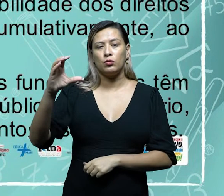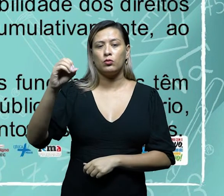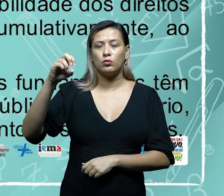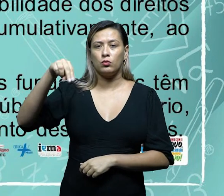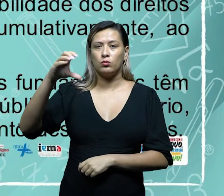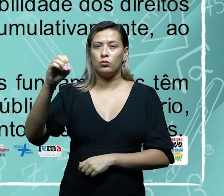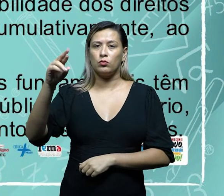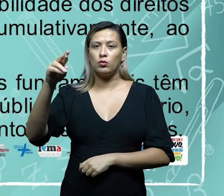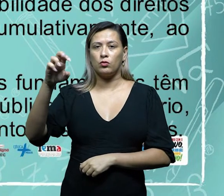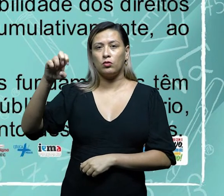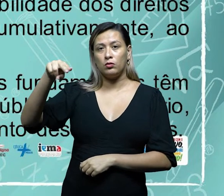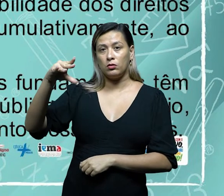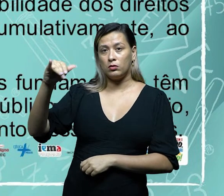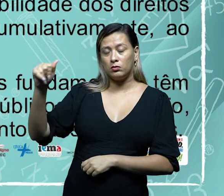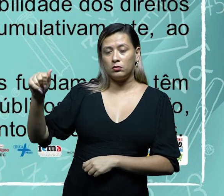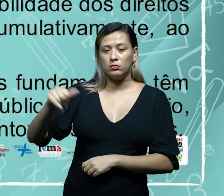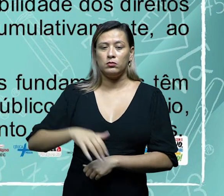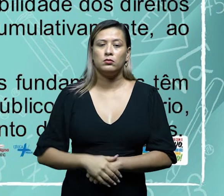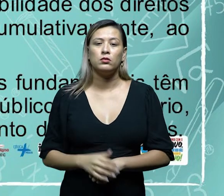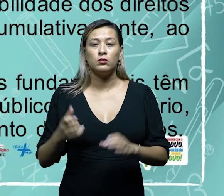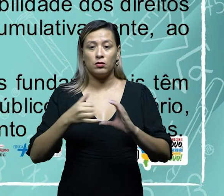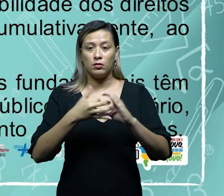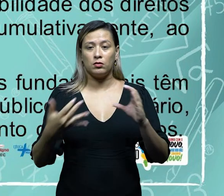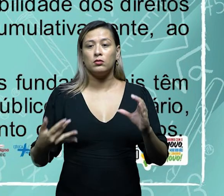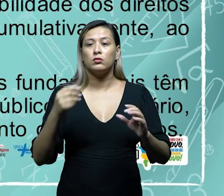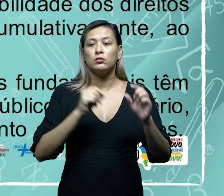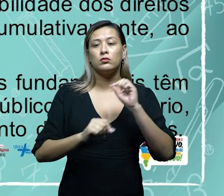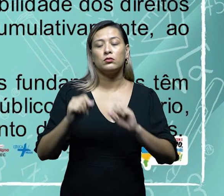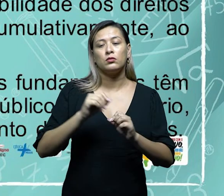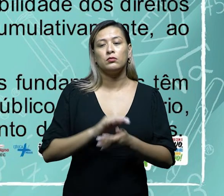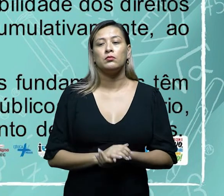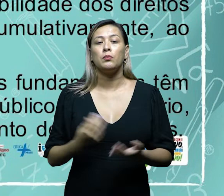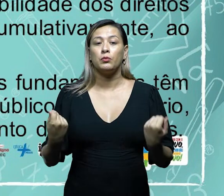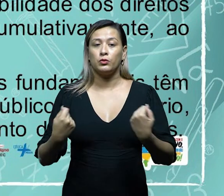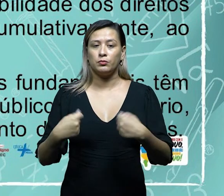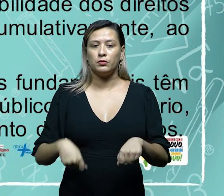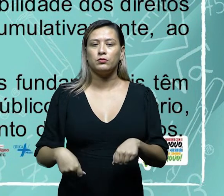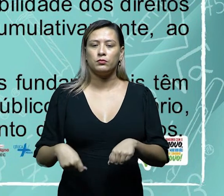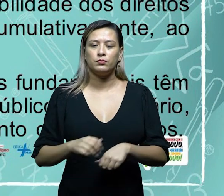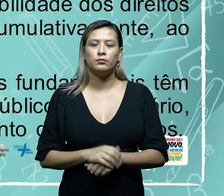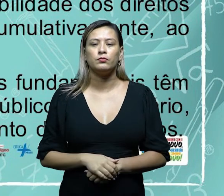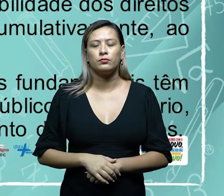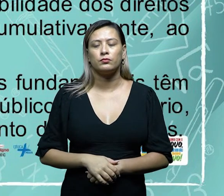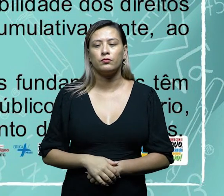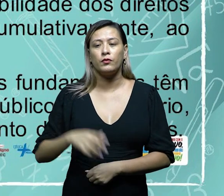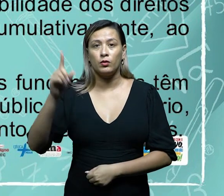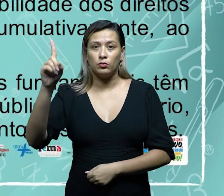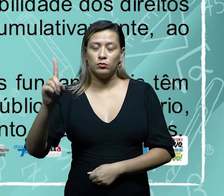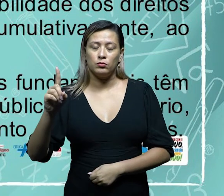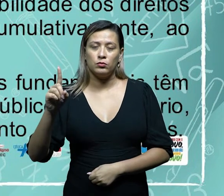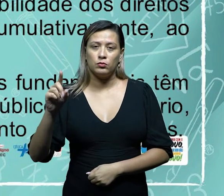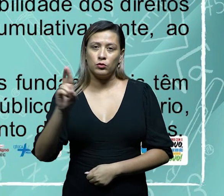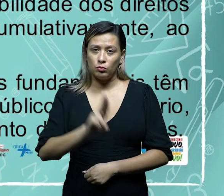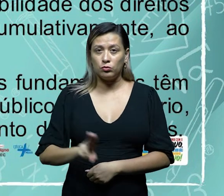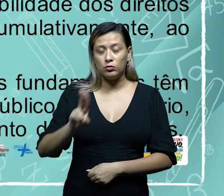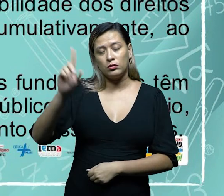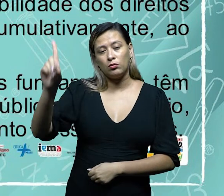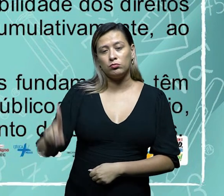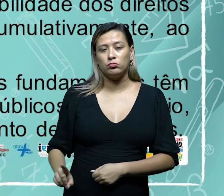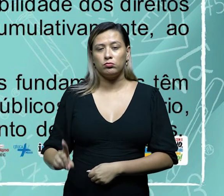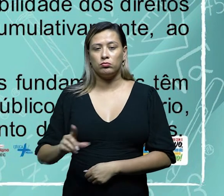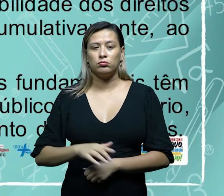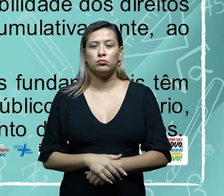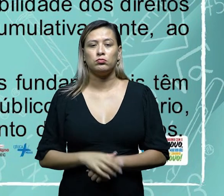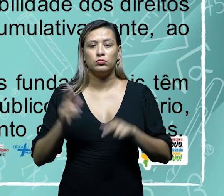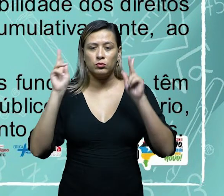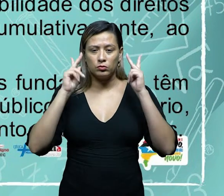da concorrência, né? Essa característica, ela de fato revela a possibilidade, né, de exercer os meus direitos,